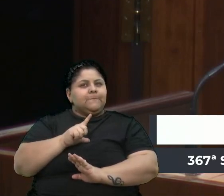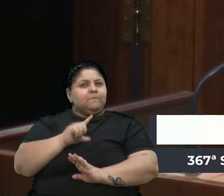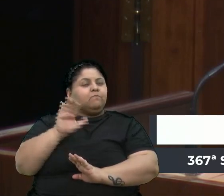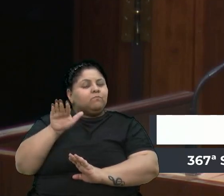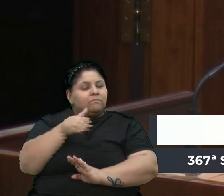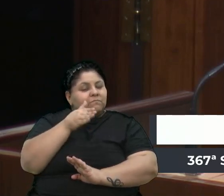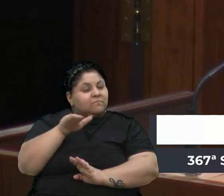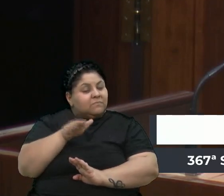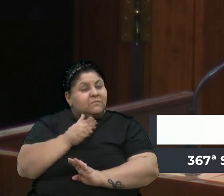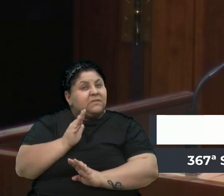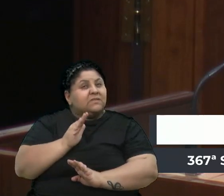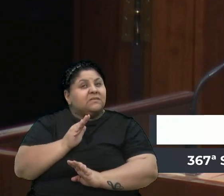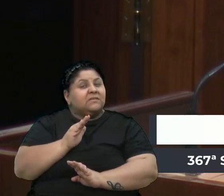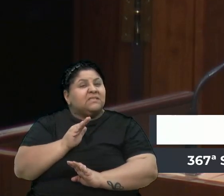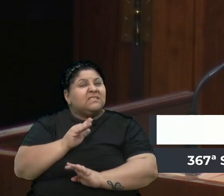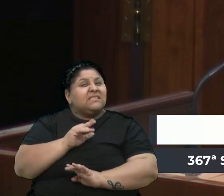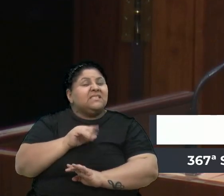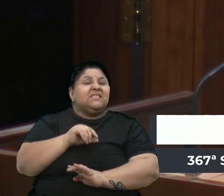aproximadamente